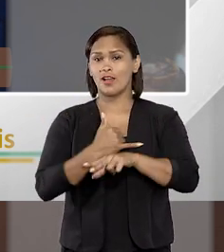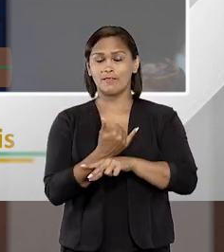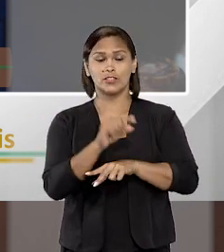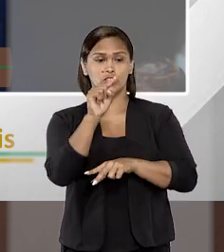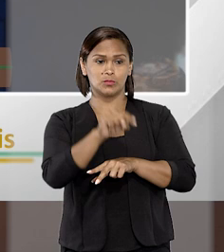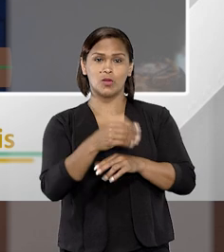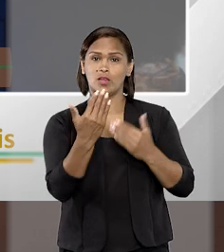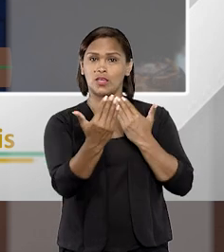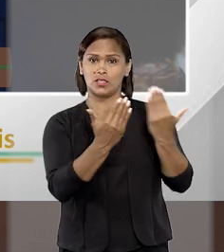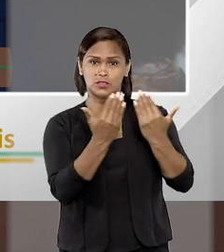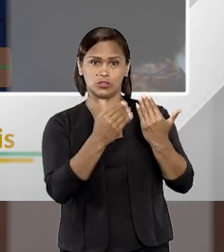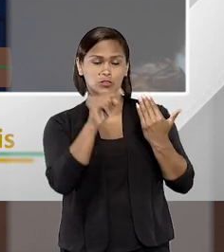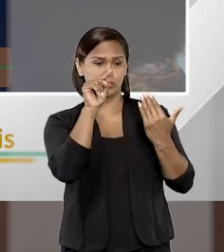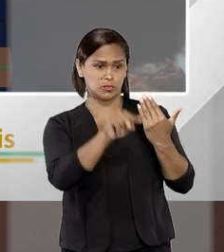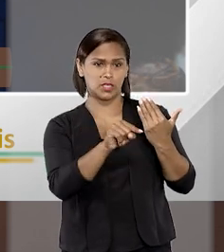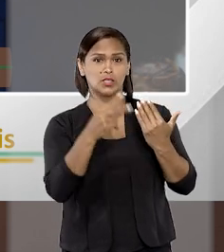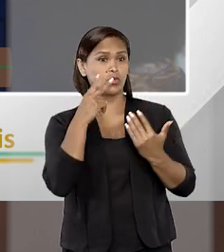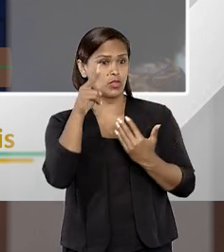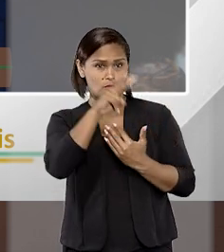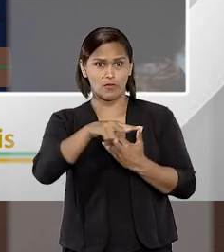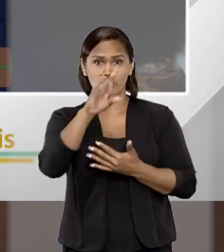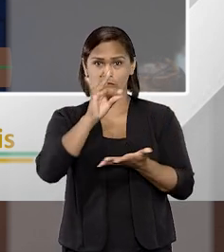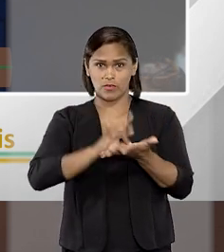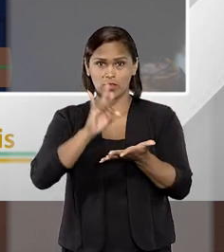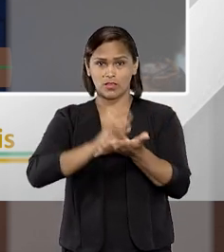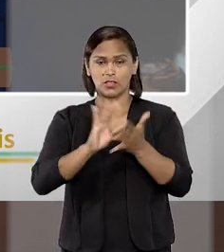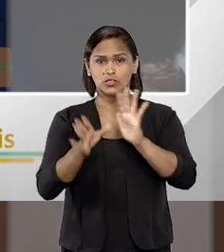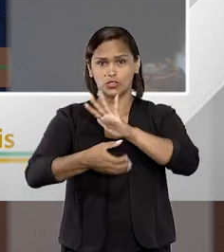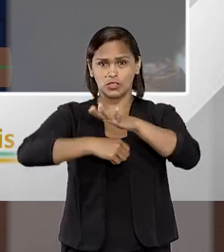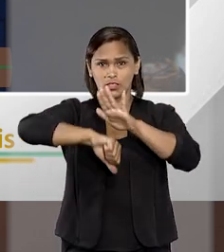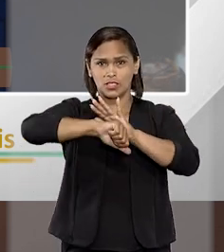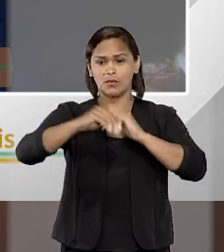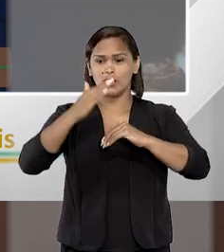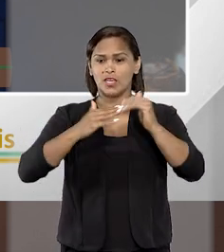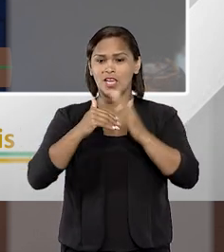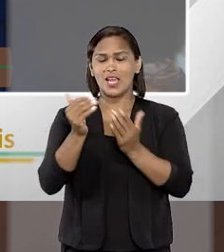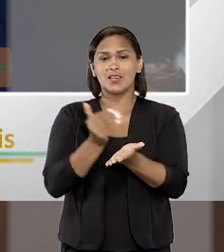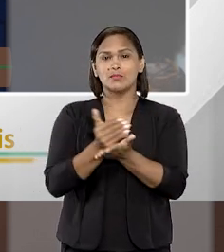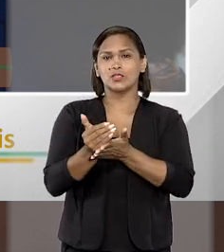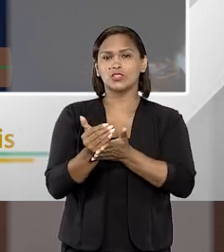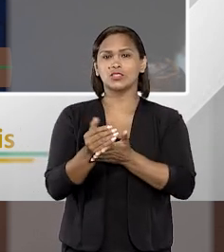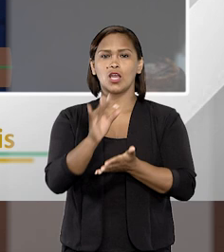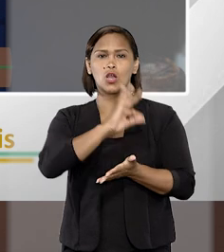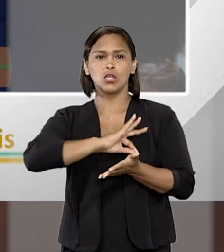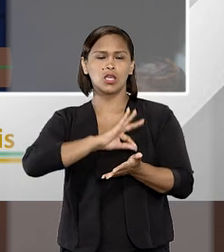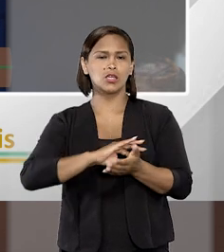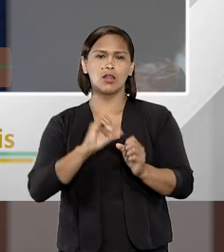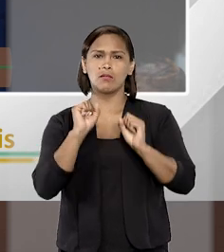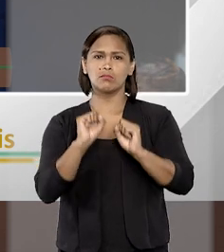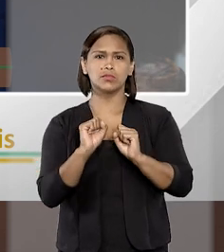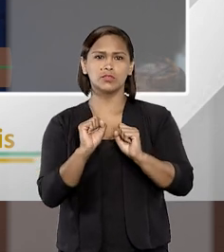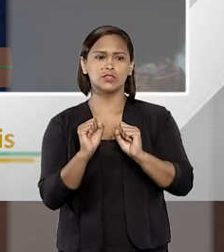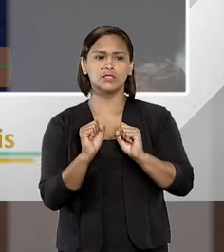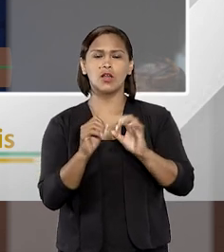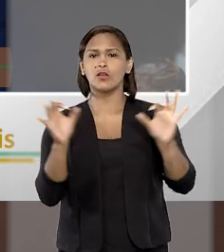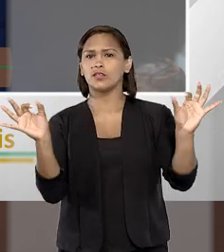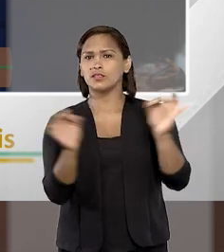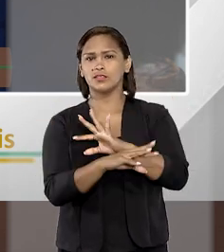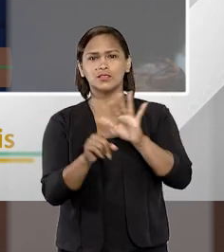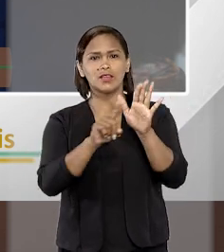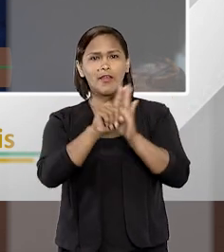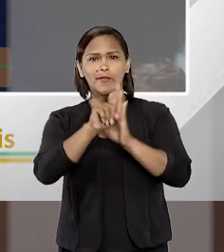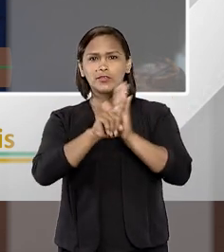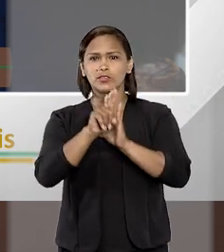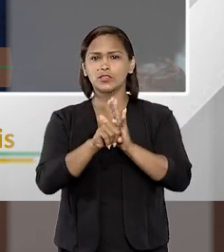eles é só esse aqui é o suspeito que eu estou reconhecendo com motor do crime EA partir daí a autoridade policial encerra